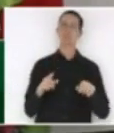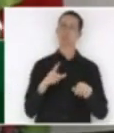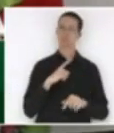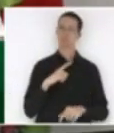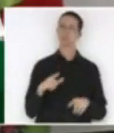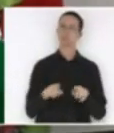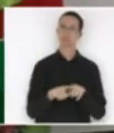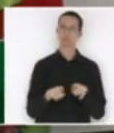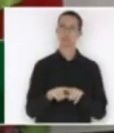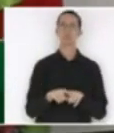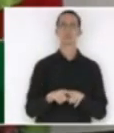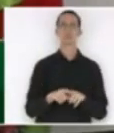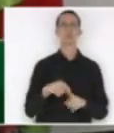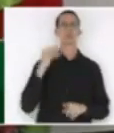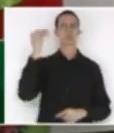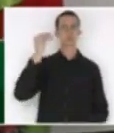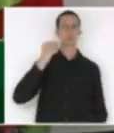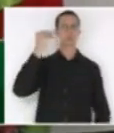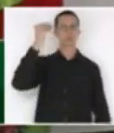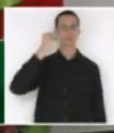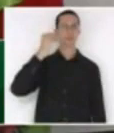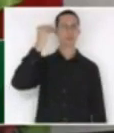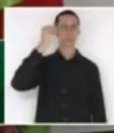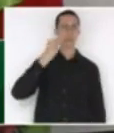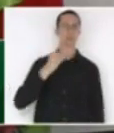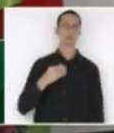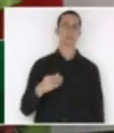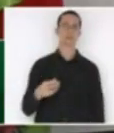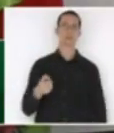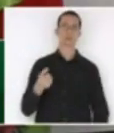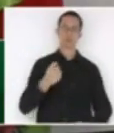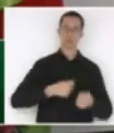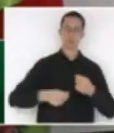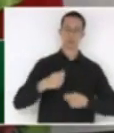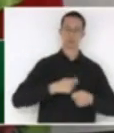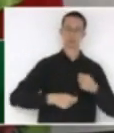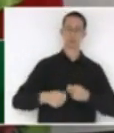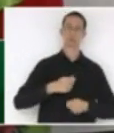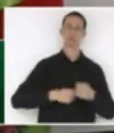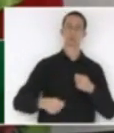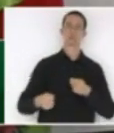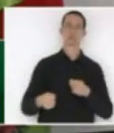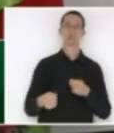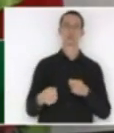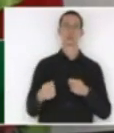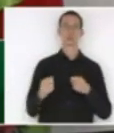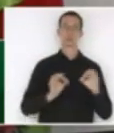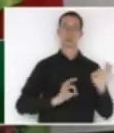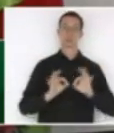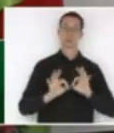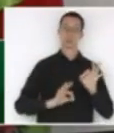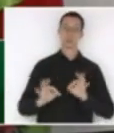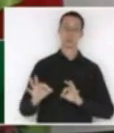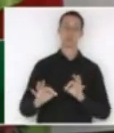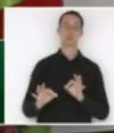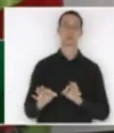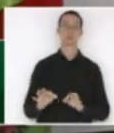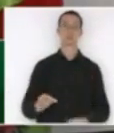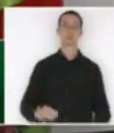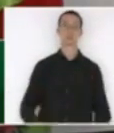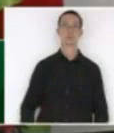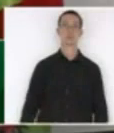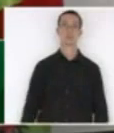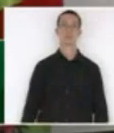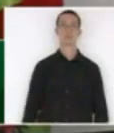muito significativas de autogestão e de organização da propriedade numa lógica mais